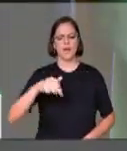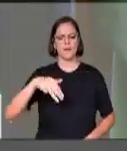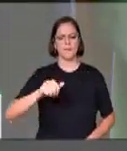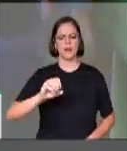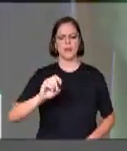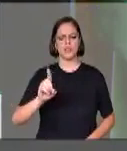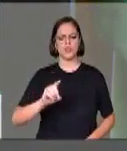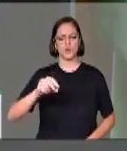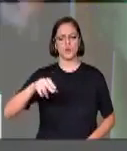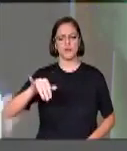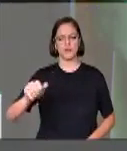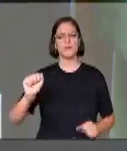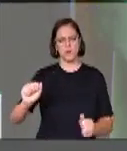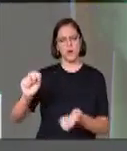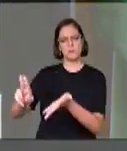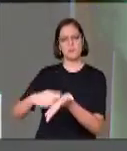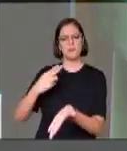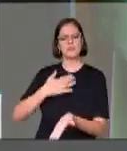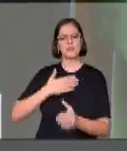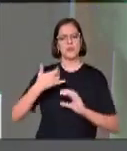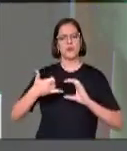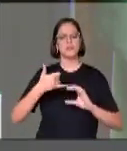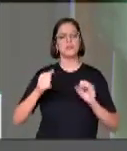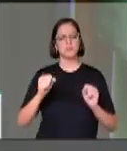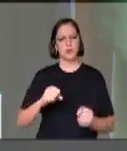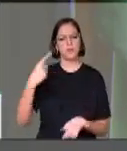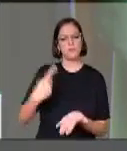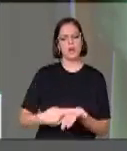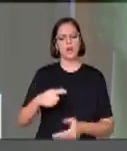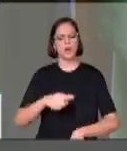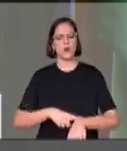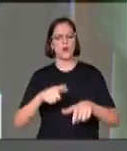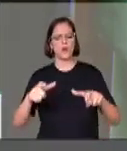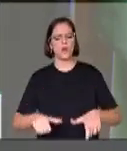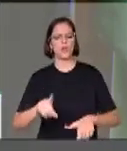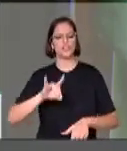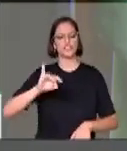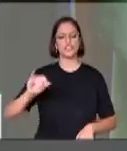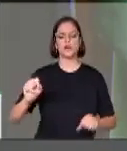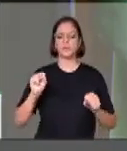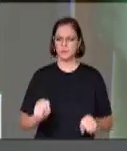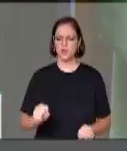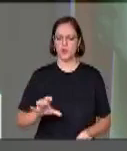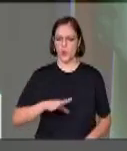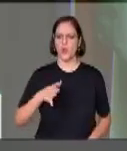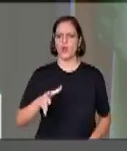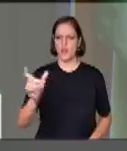mande o WhatsApp, marque local, hora e dia. E tenha coragem de me chamar de